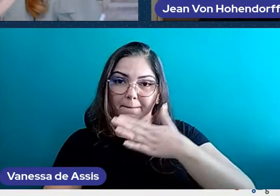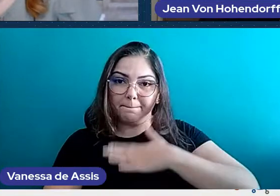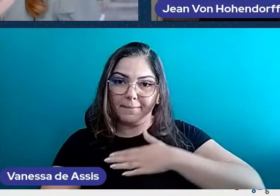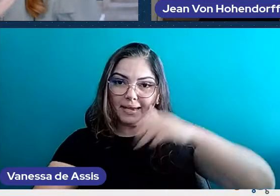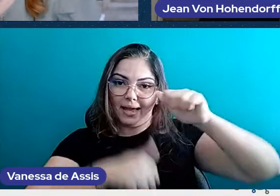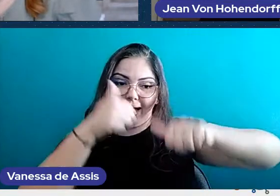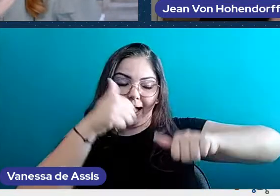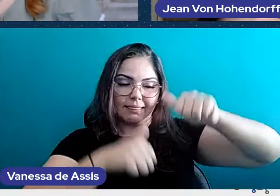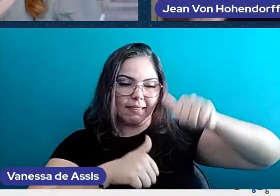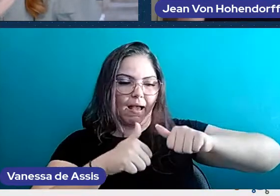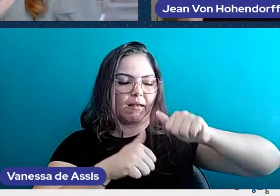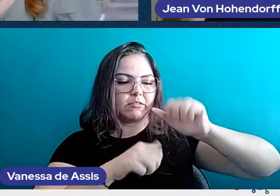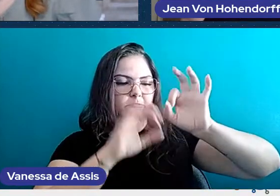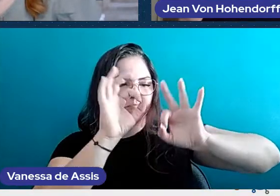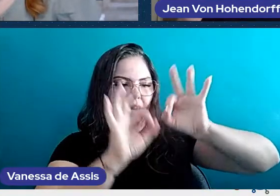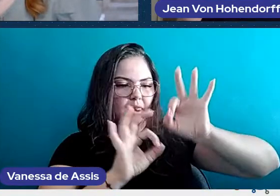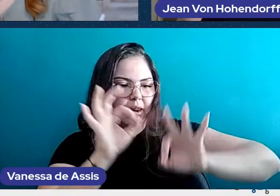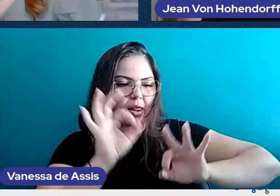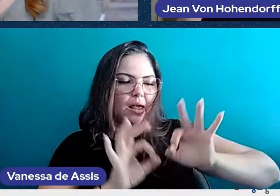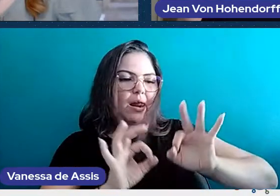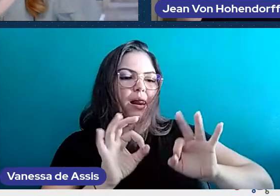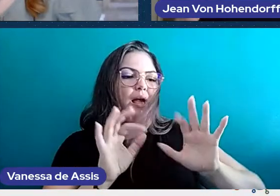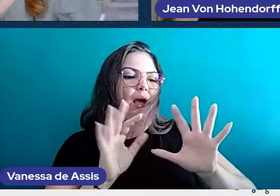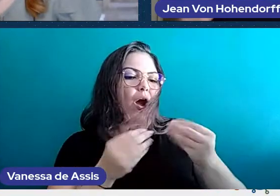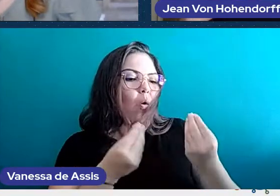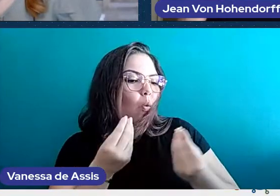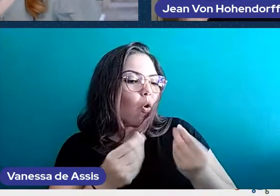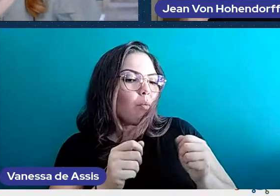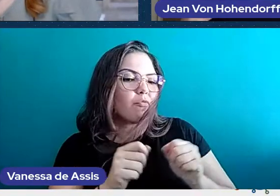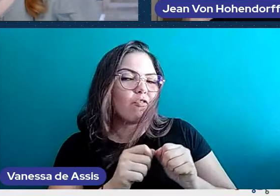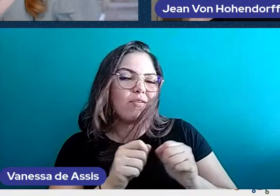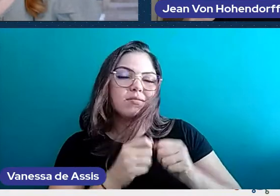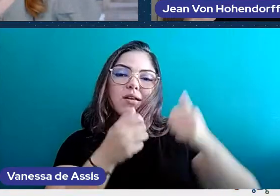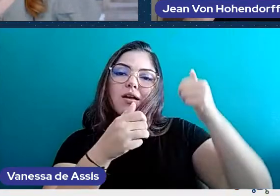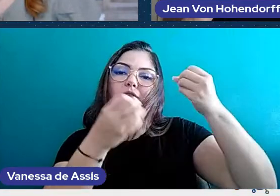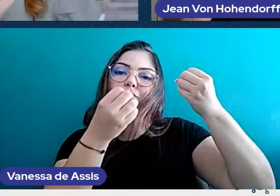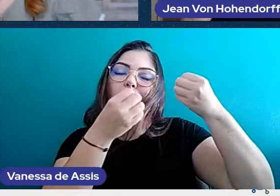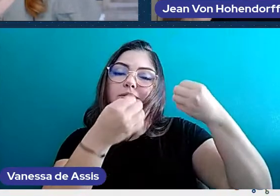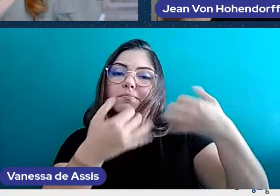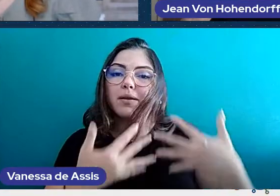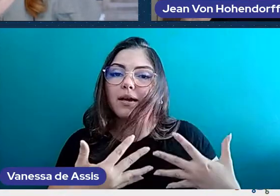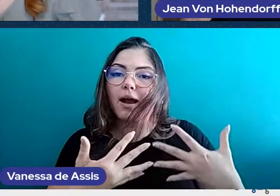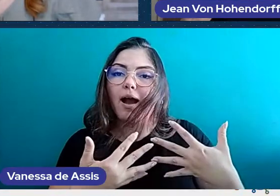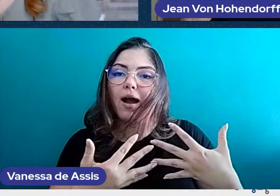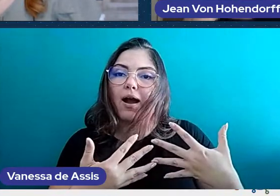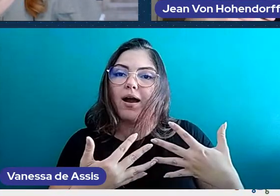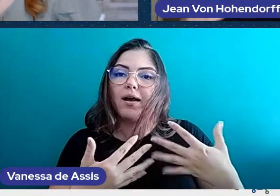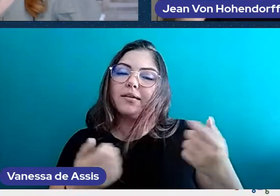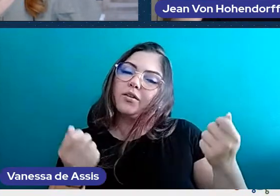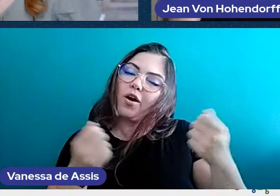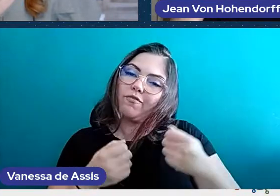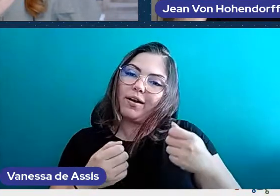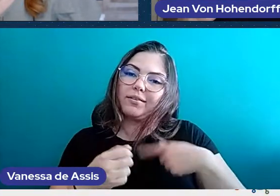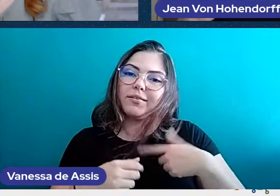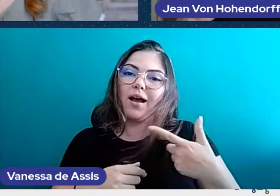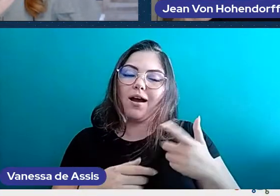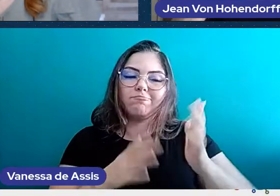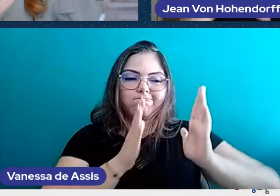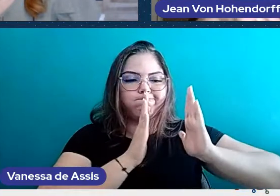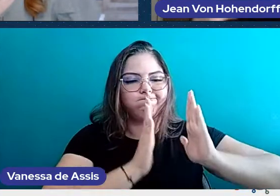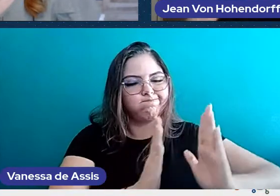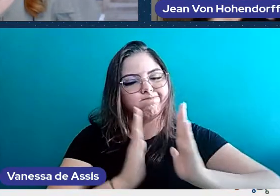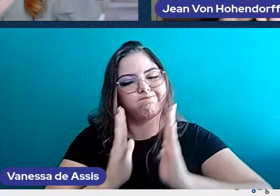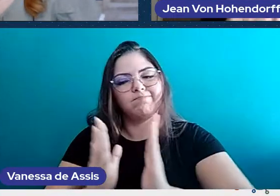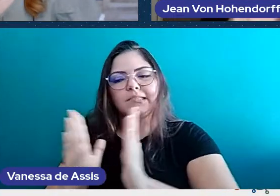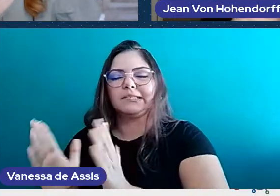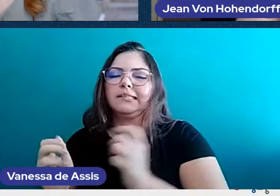gente talvez precisaria de um espaço que nos artigos não tem. Então, a análise temática, oferecendo essas seis etapas, ela sendo mais